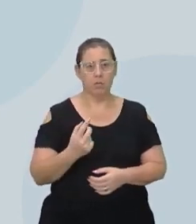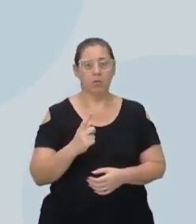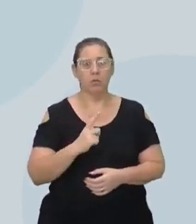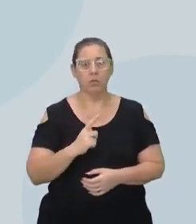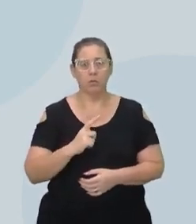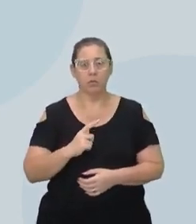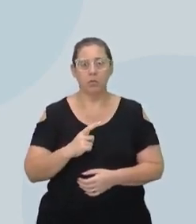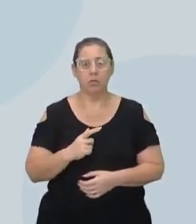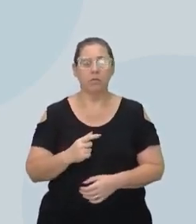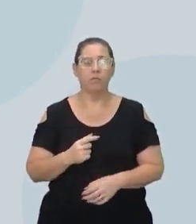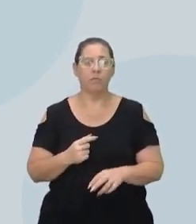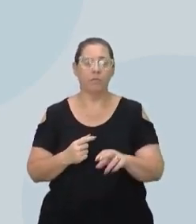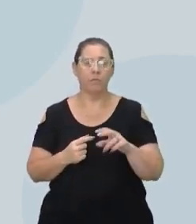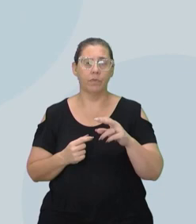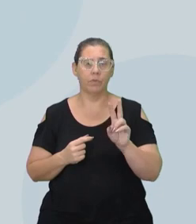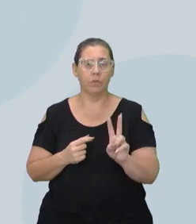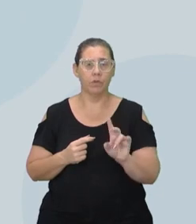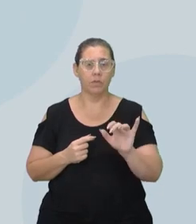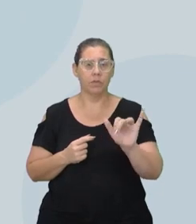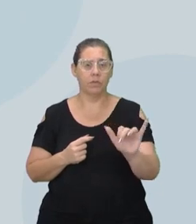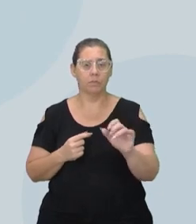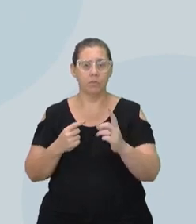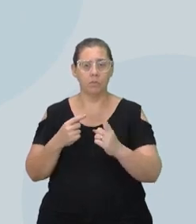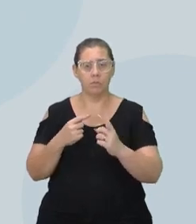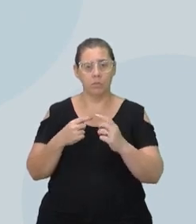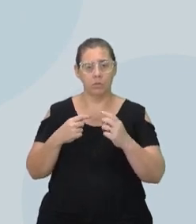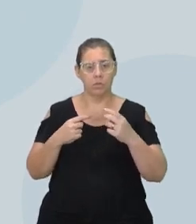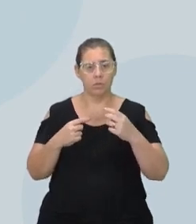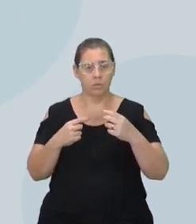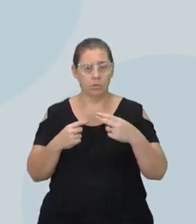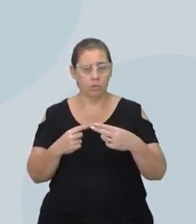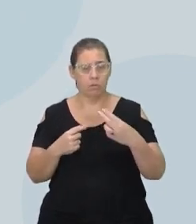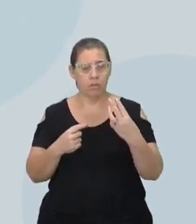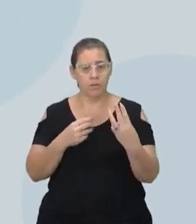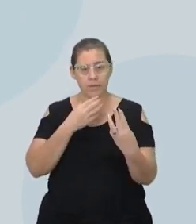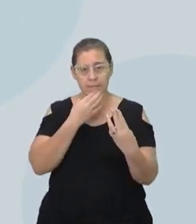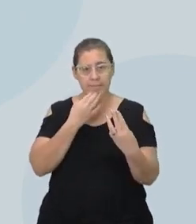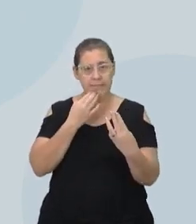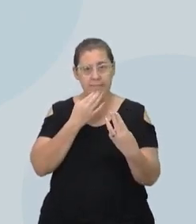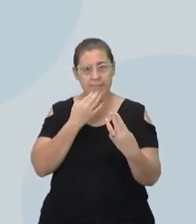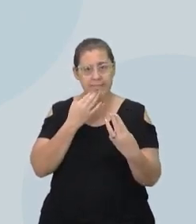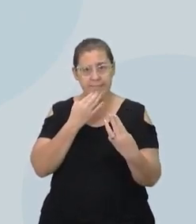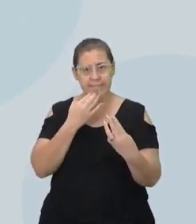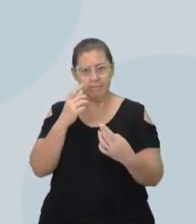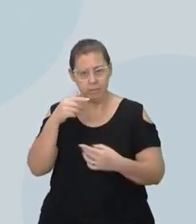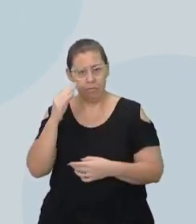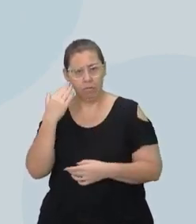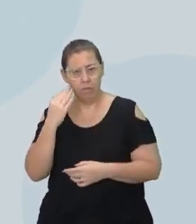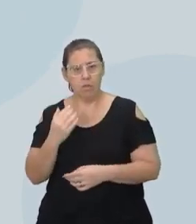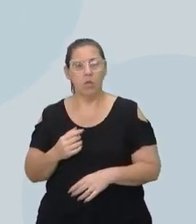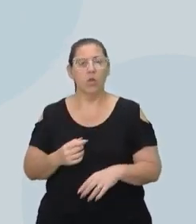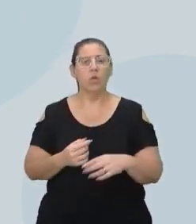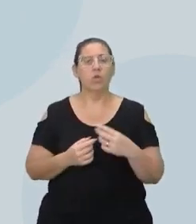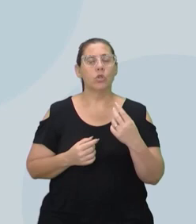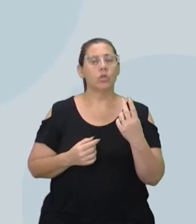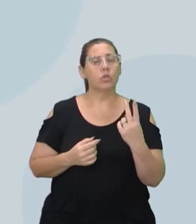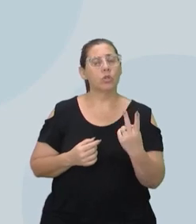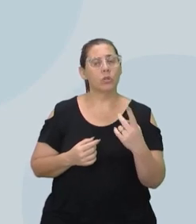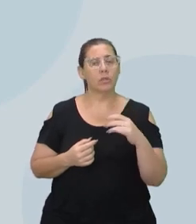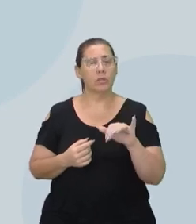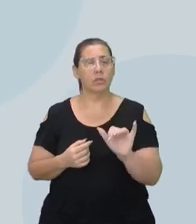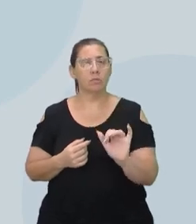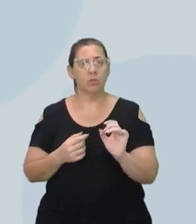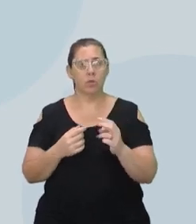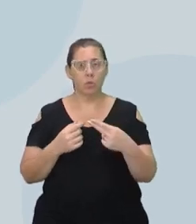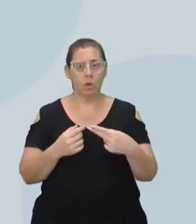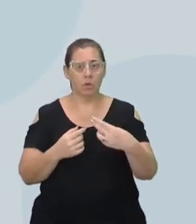que 2y é igual a 3. Será que todo mundo entende que 2y é igual a 3? Então, vou